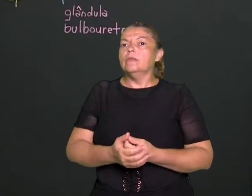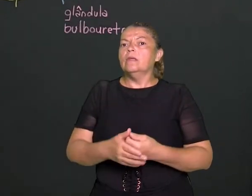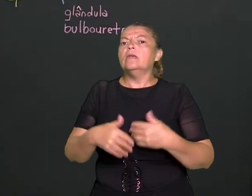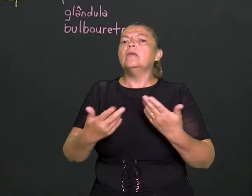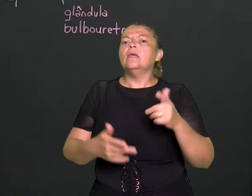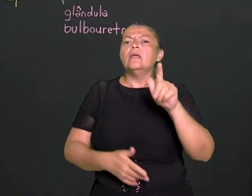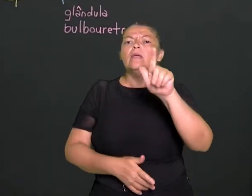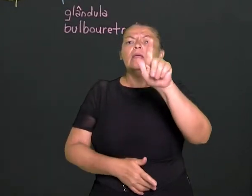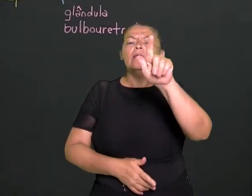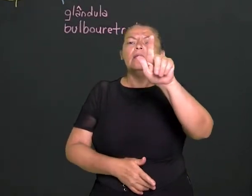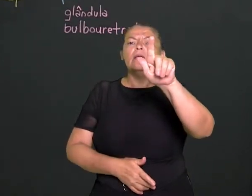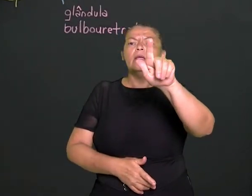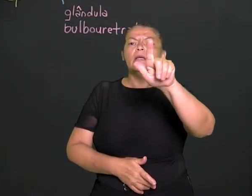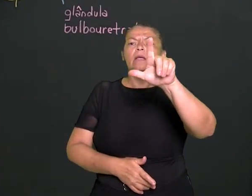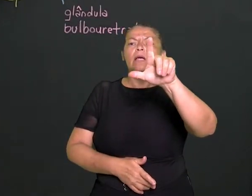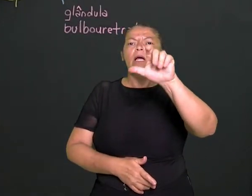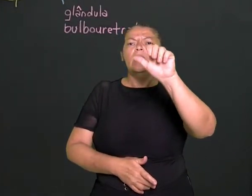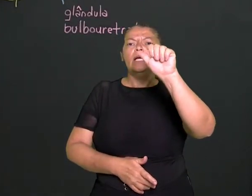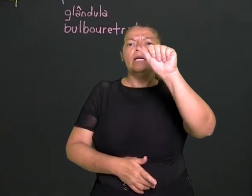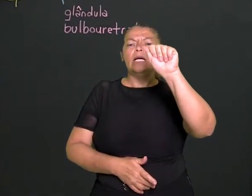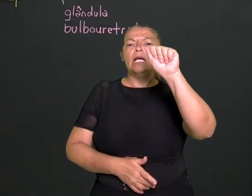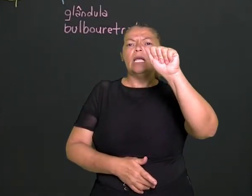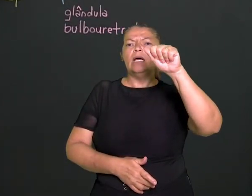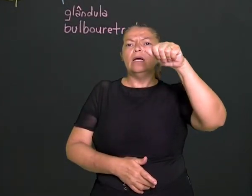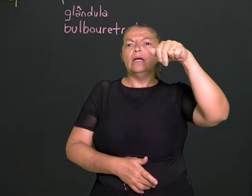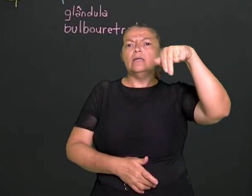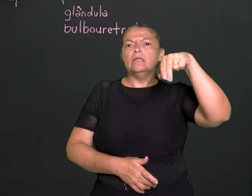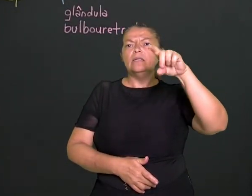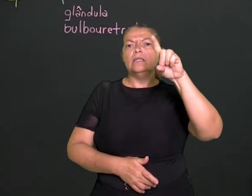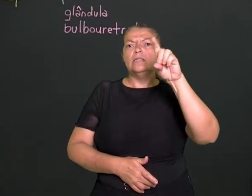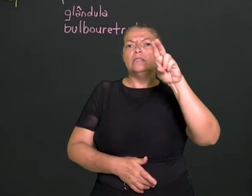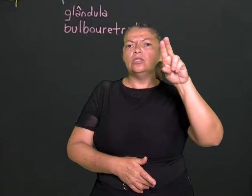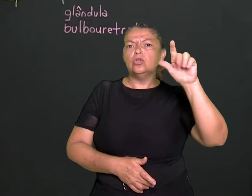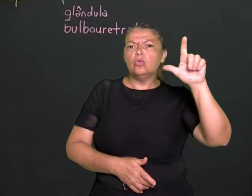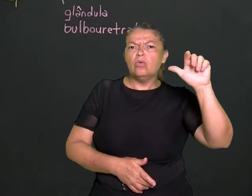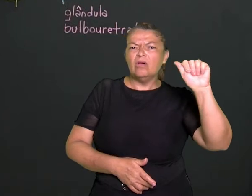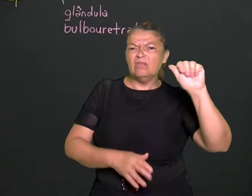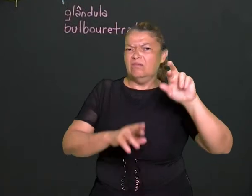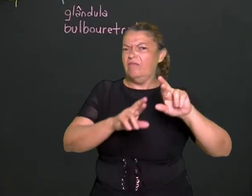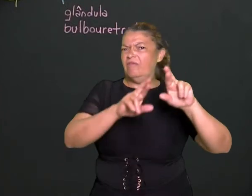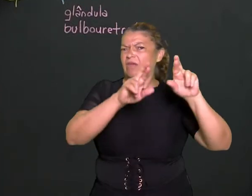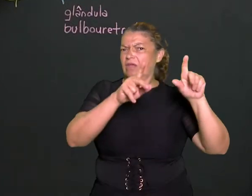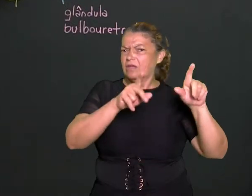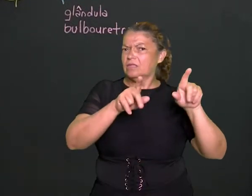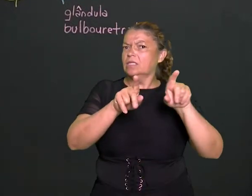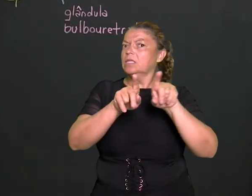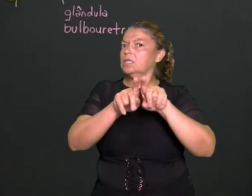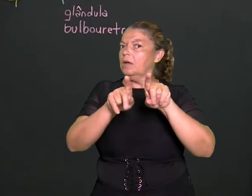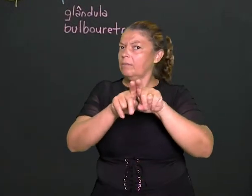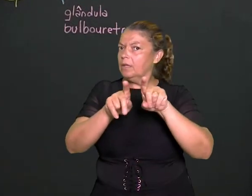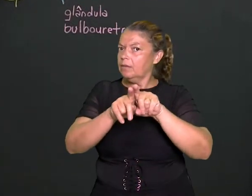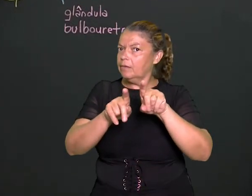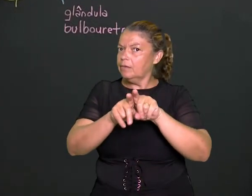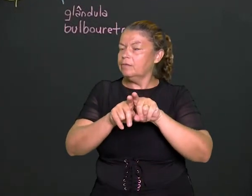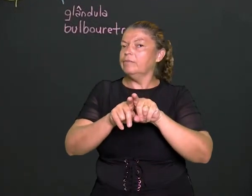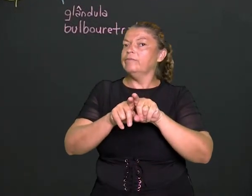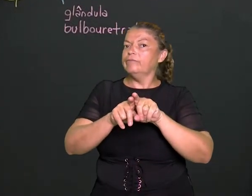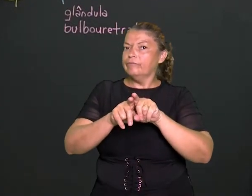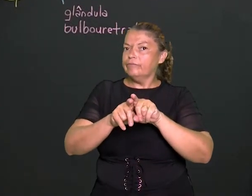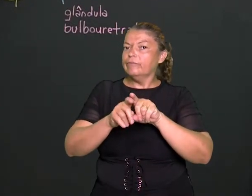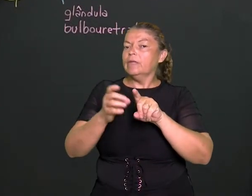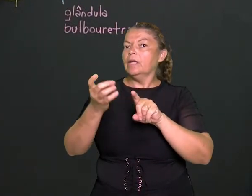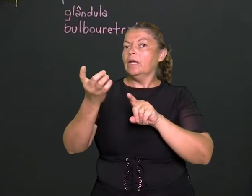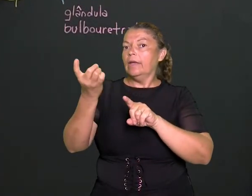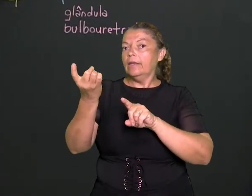glândulas. Que glândulas são essas? Passa pela vesícula seminal, recebe uma secreçãozinha. Passa pela famosa